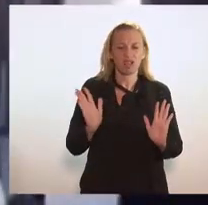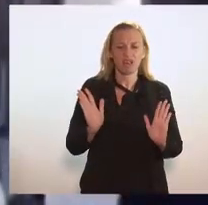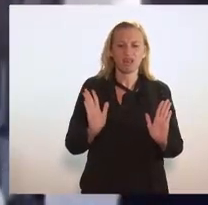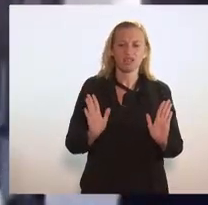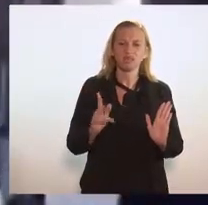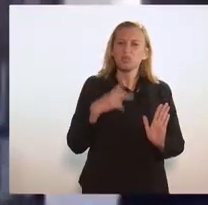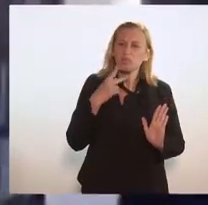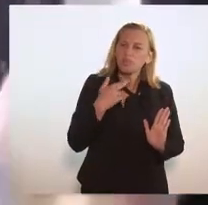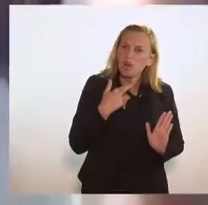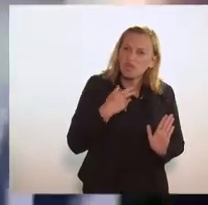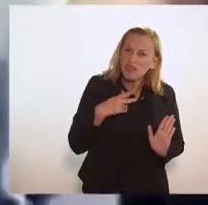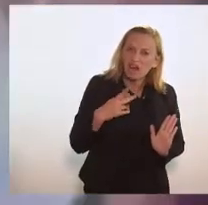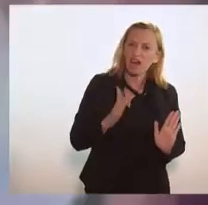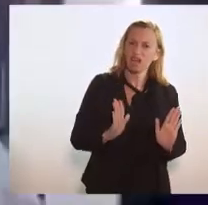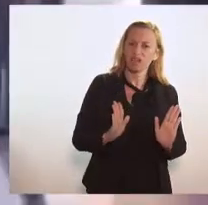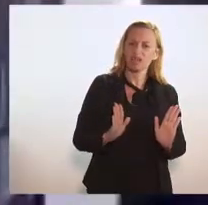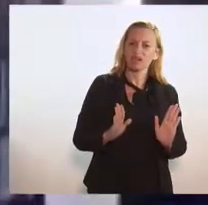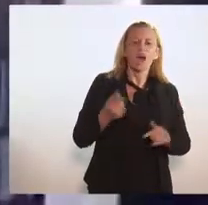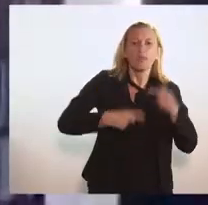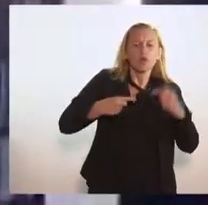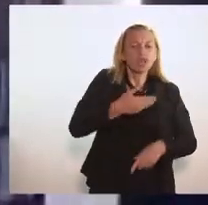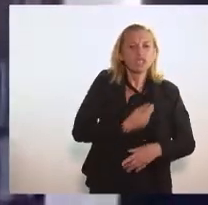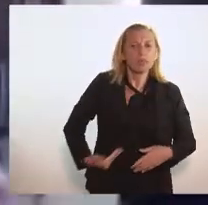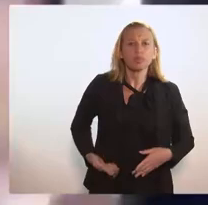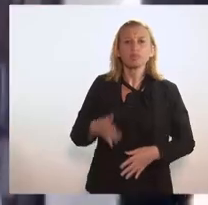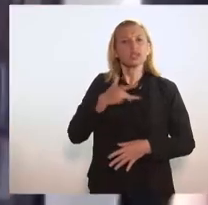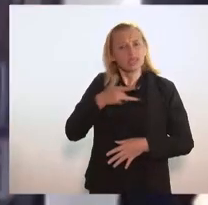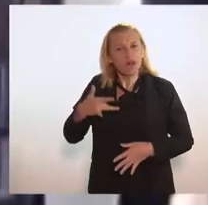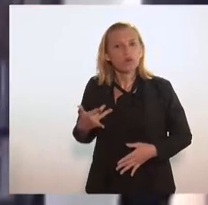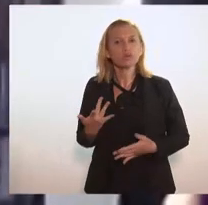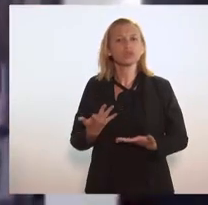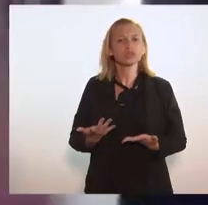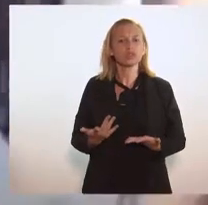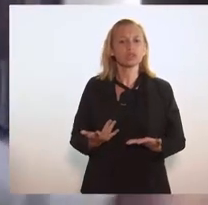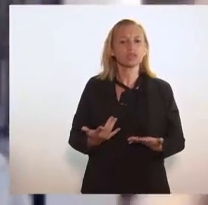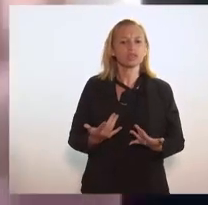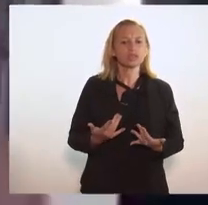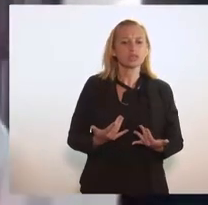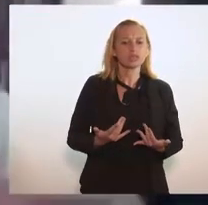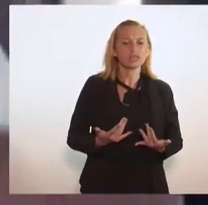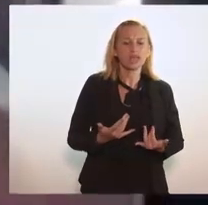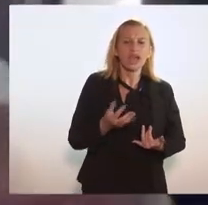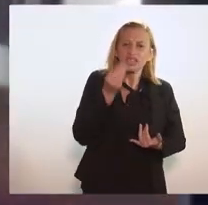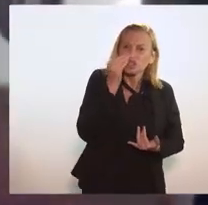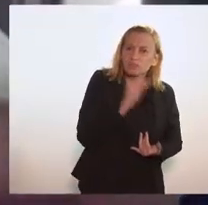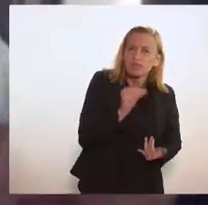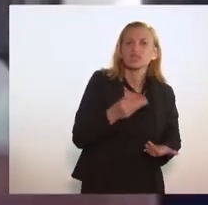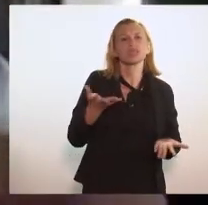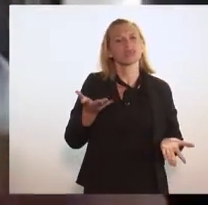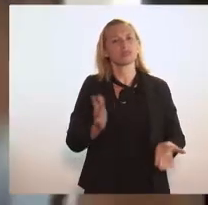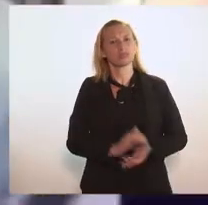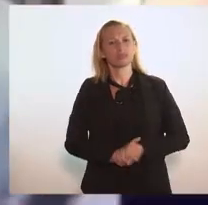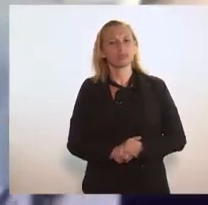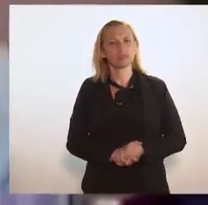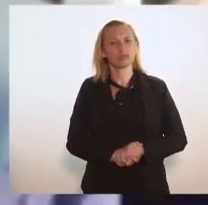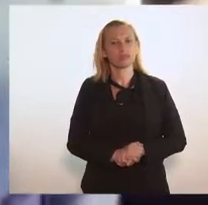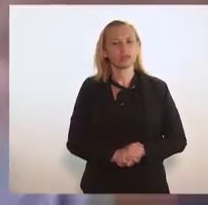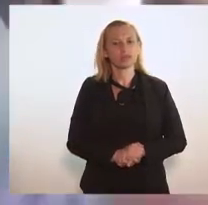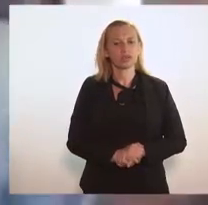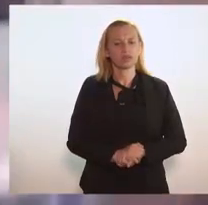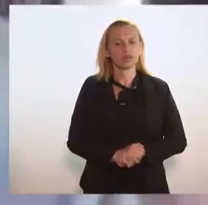pode por que tu não pode falar é política pública da saúde que está em jogo que tá totalmente que levava aí é